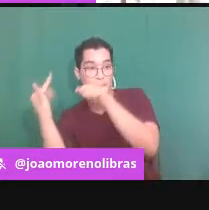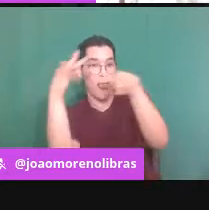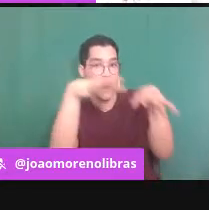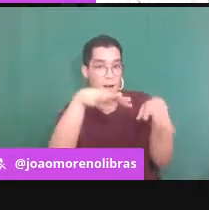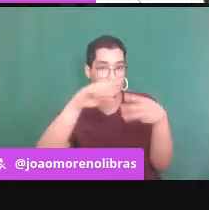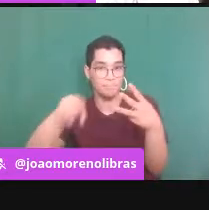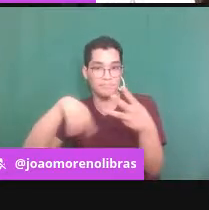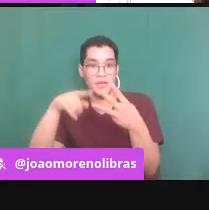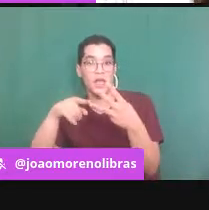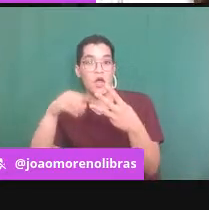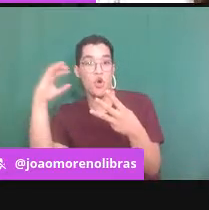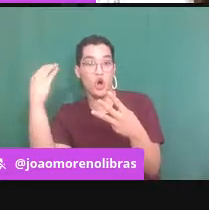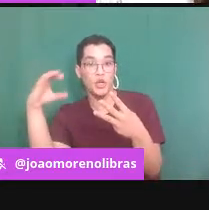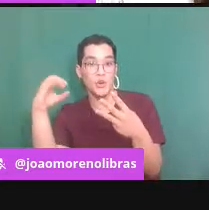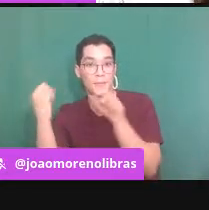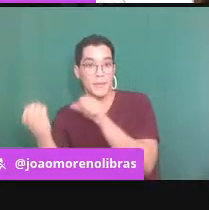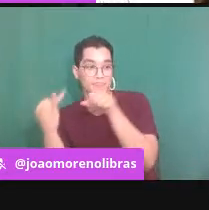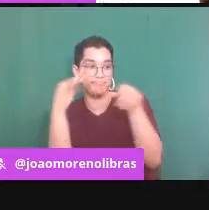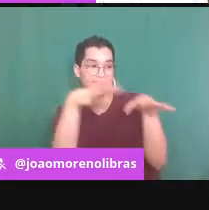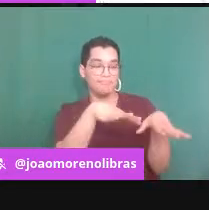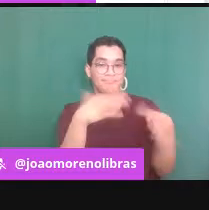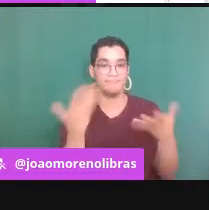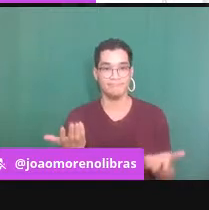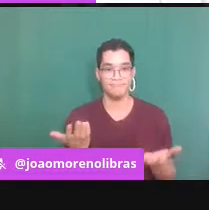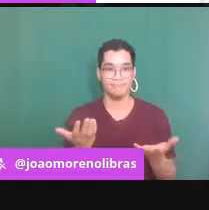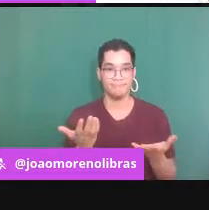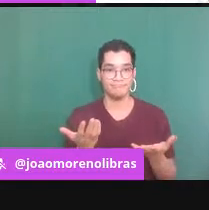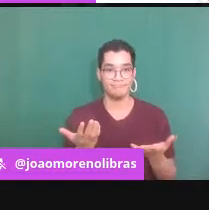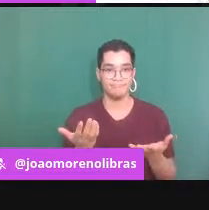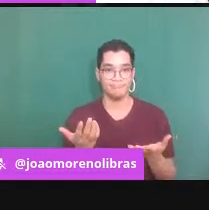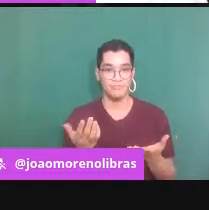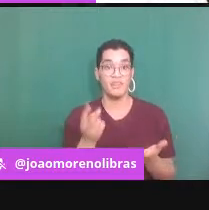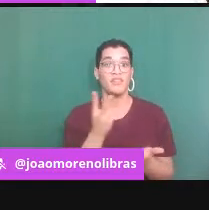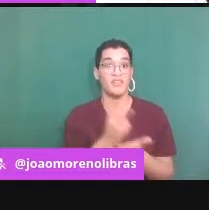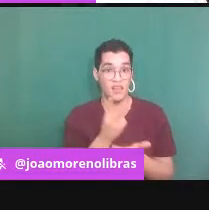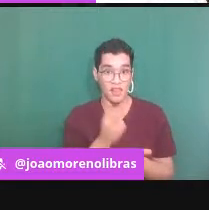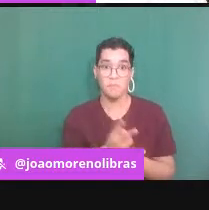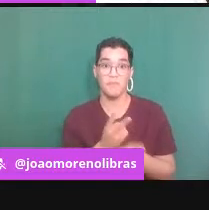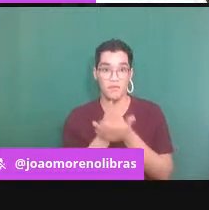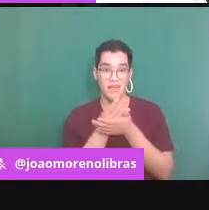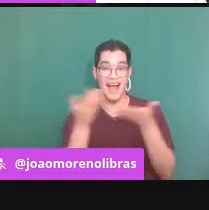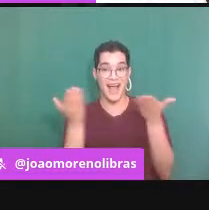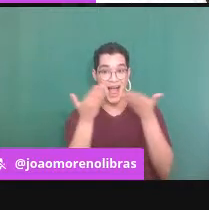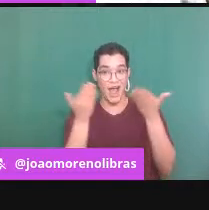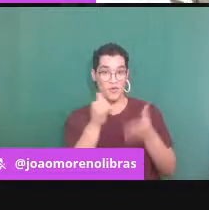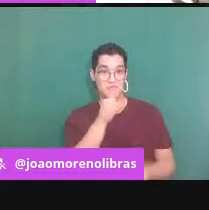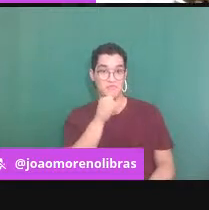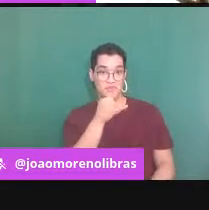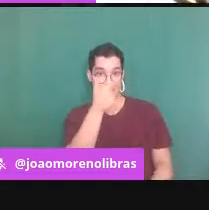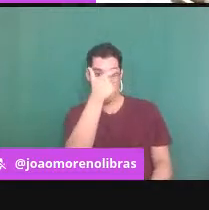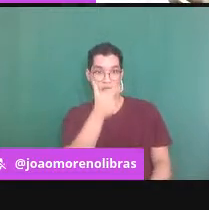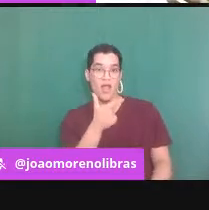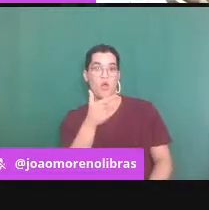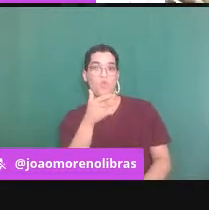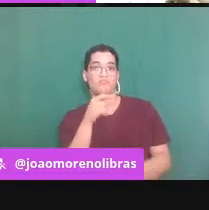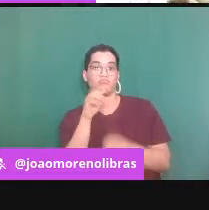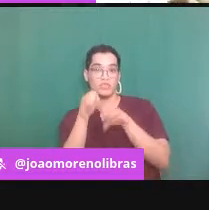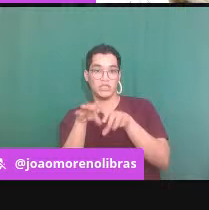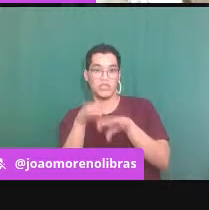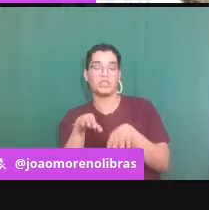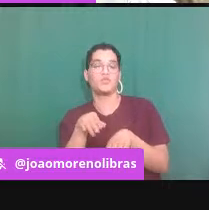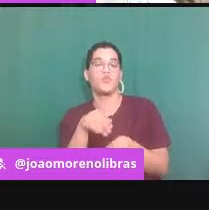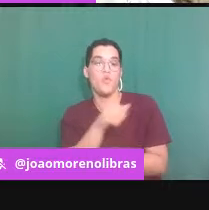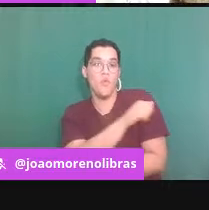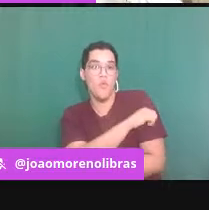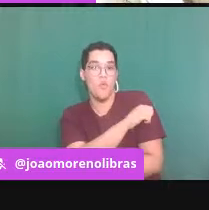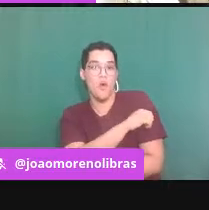agora, recentemente, alunos meus da graduação fizeram estudos que eu vi quanto